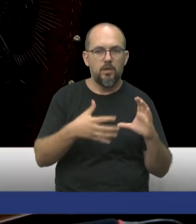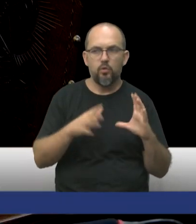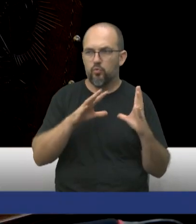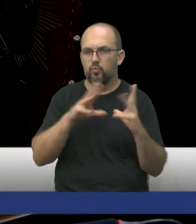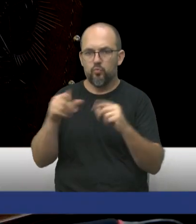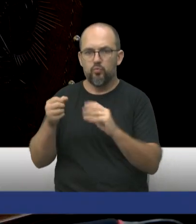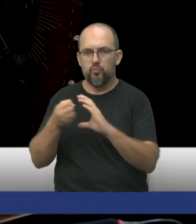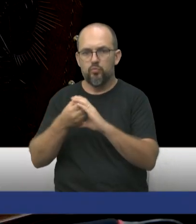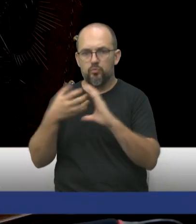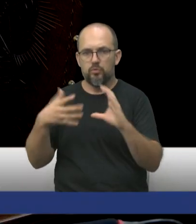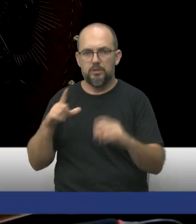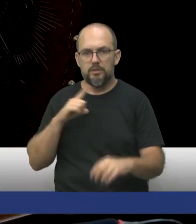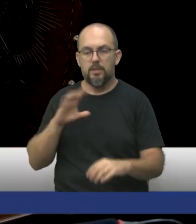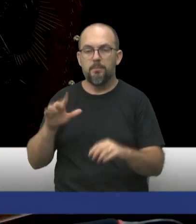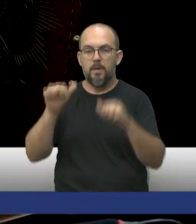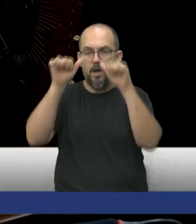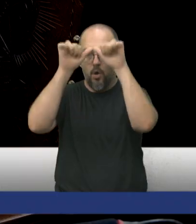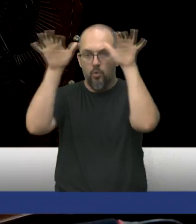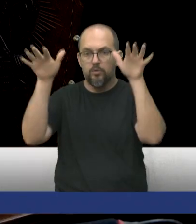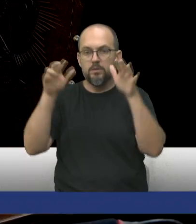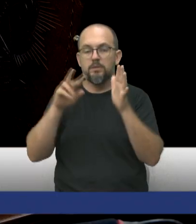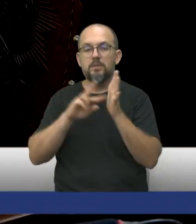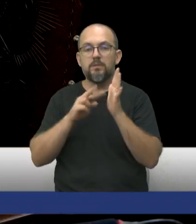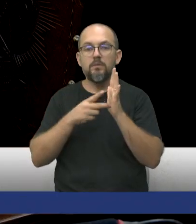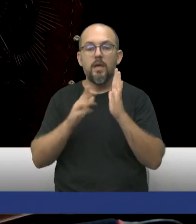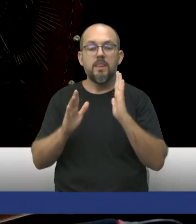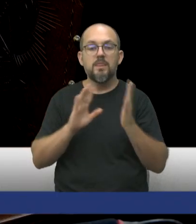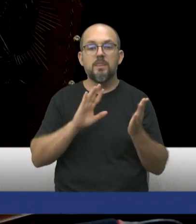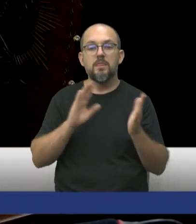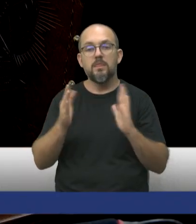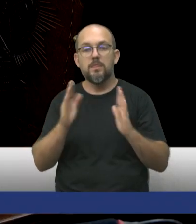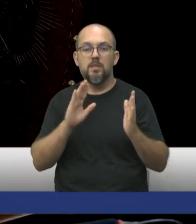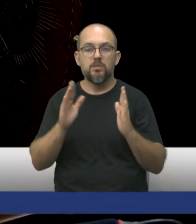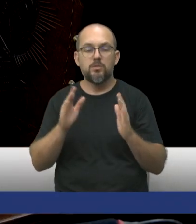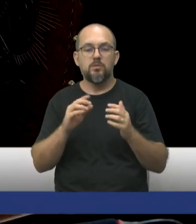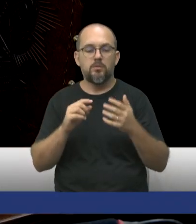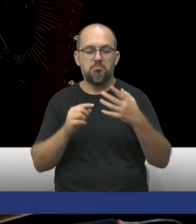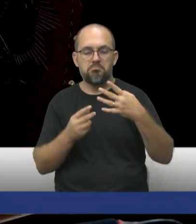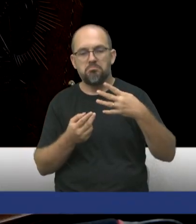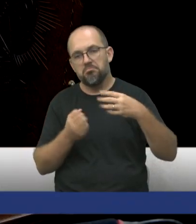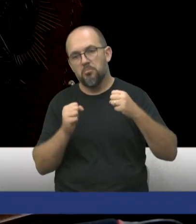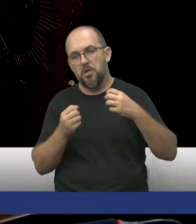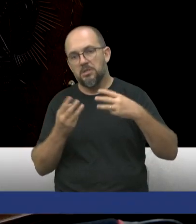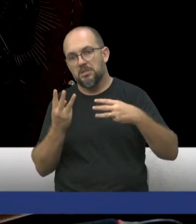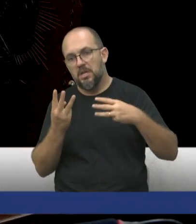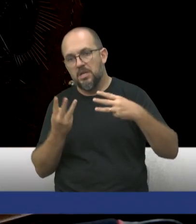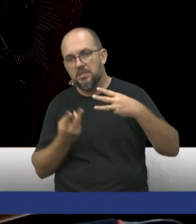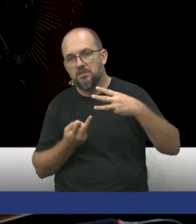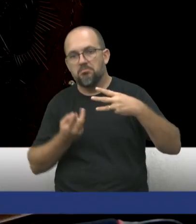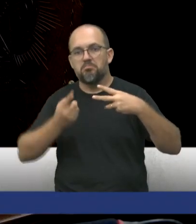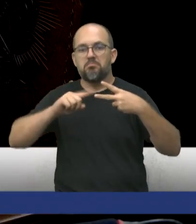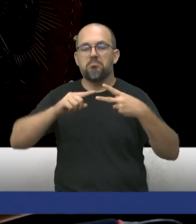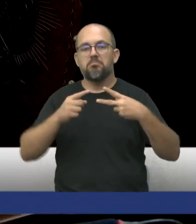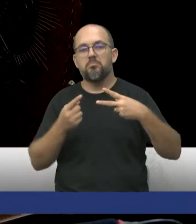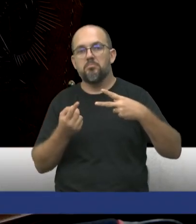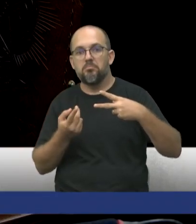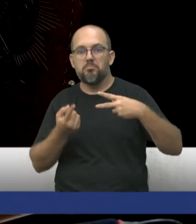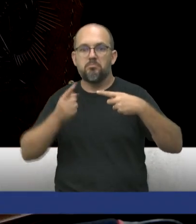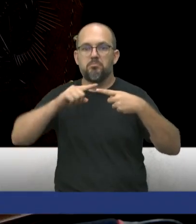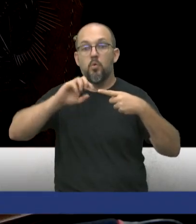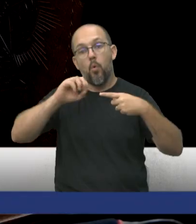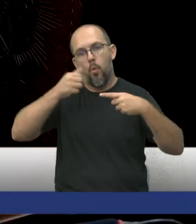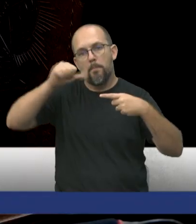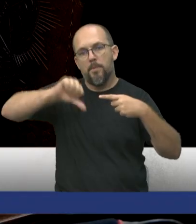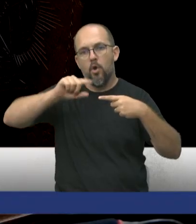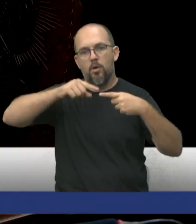lá. O autista é transitório, então pode transitar do nível 3 para o nível 2, como também pode piorar. Aqueles que